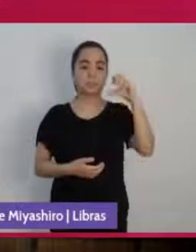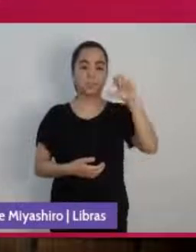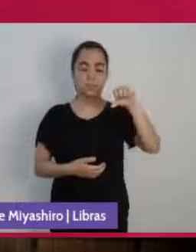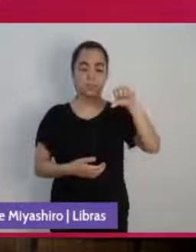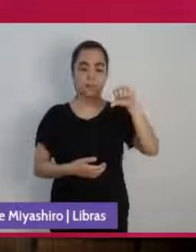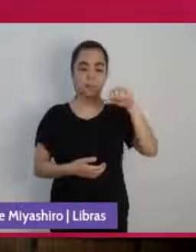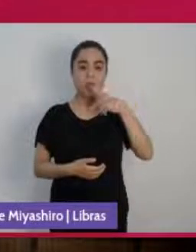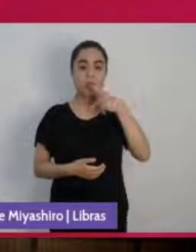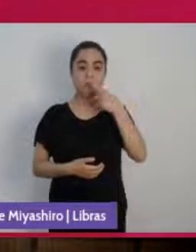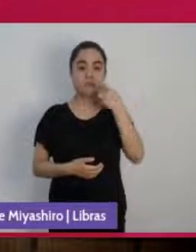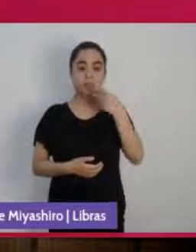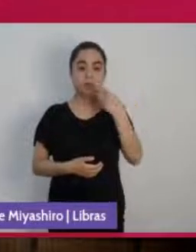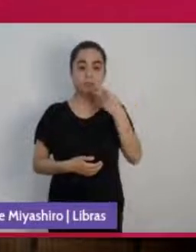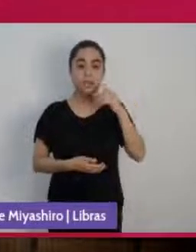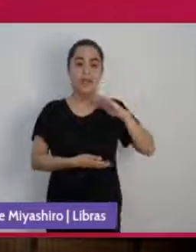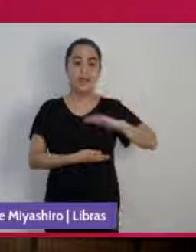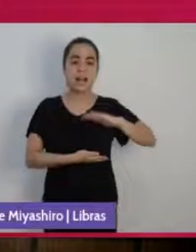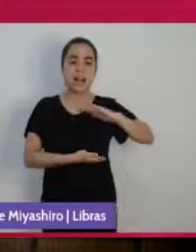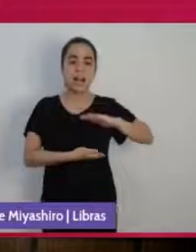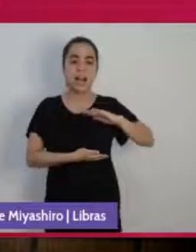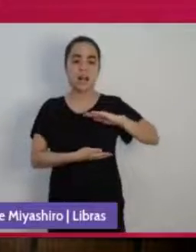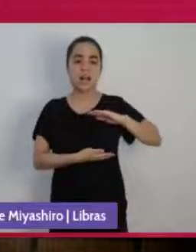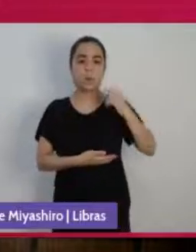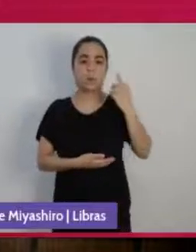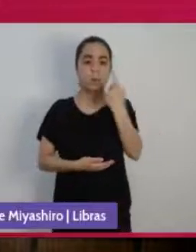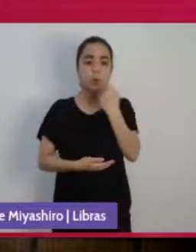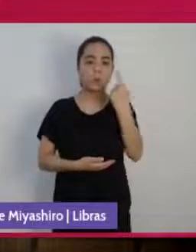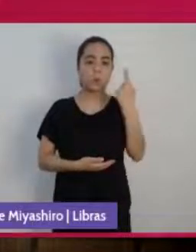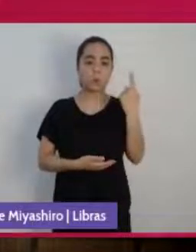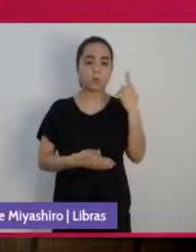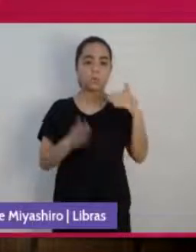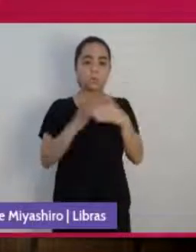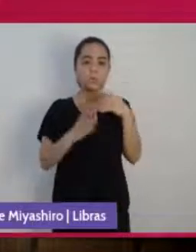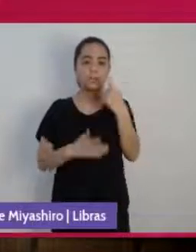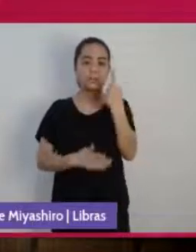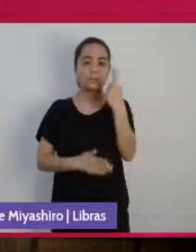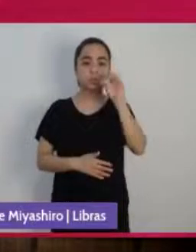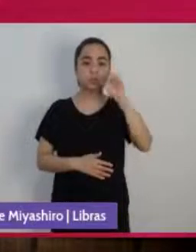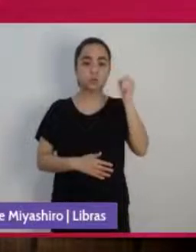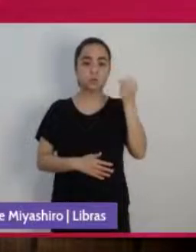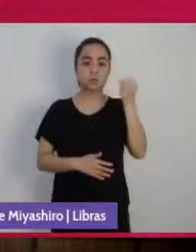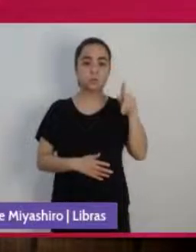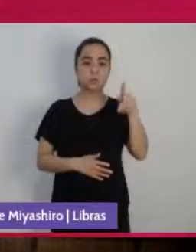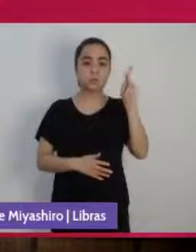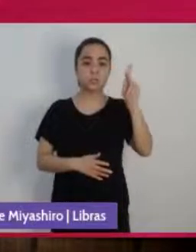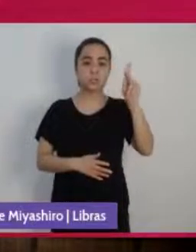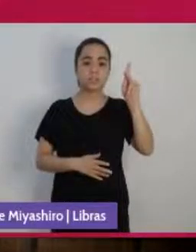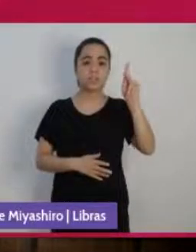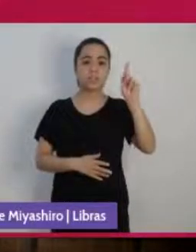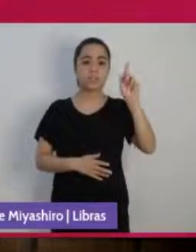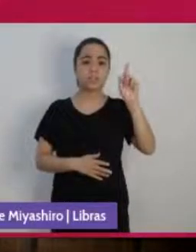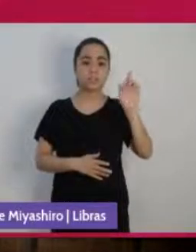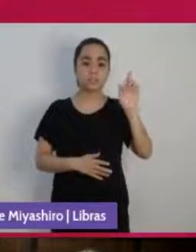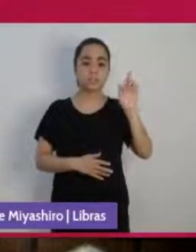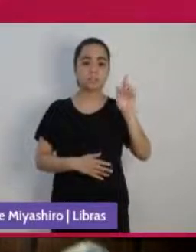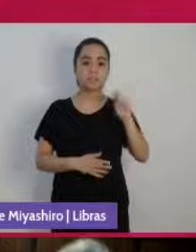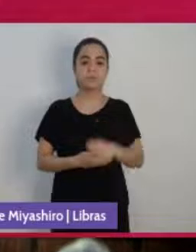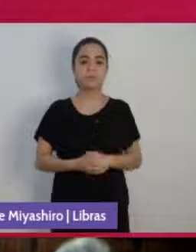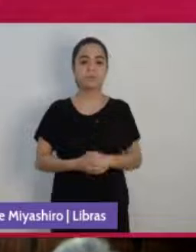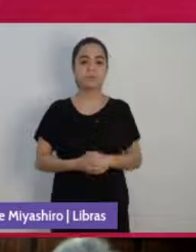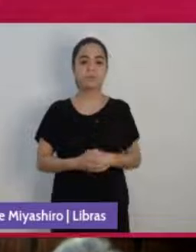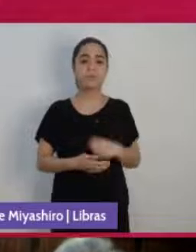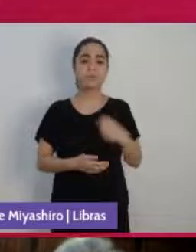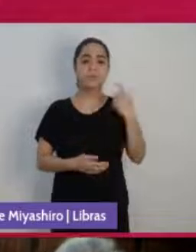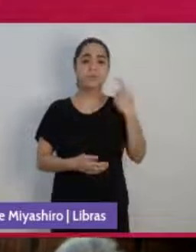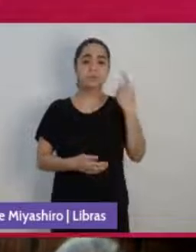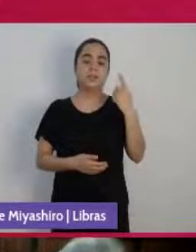que a força de compressão é de 11 a 18 quilos. Aqui fala 110, 180 newton, mas